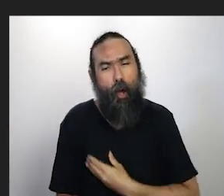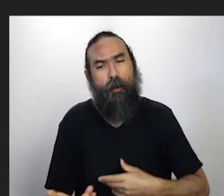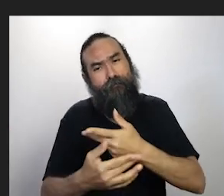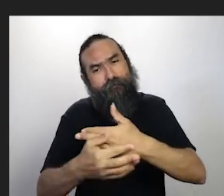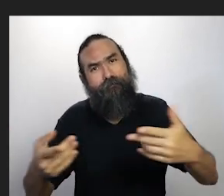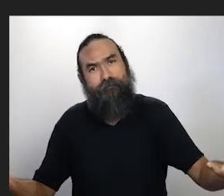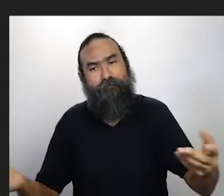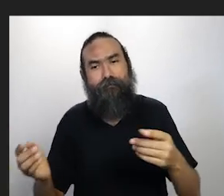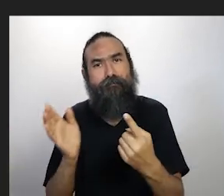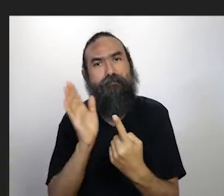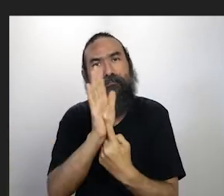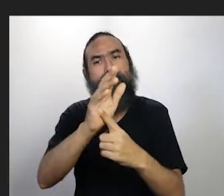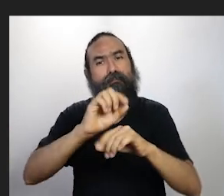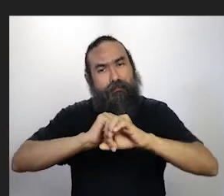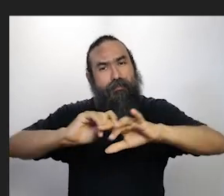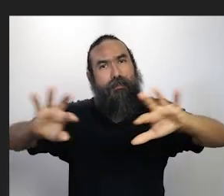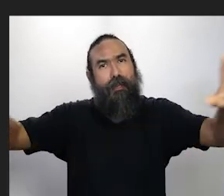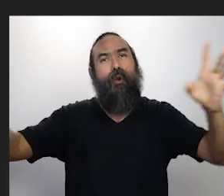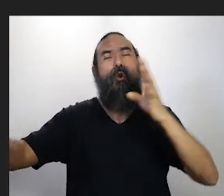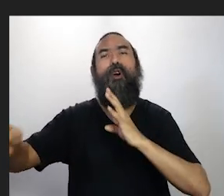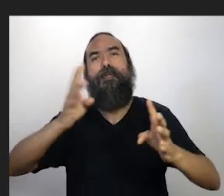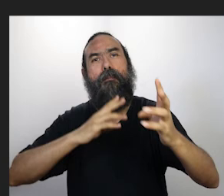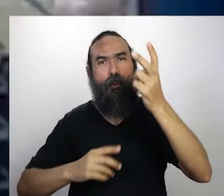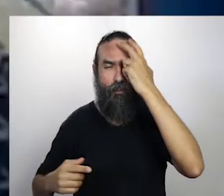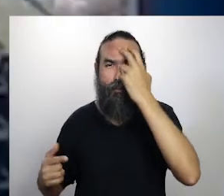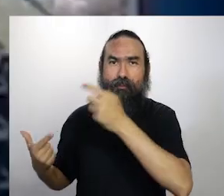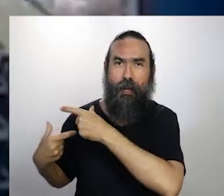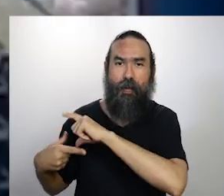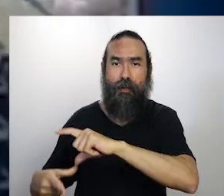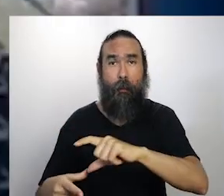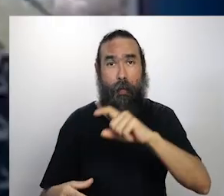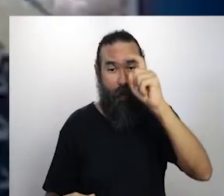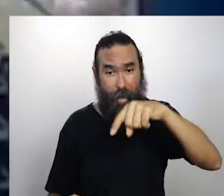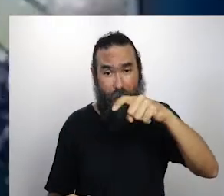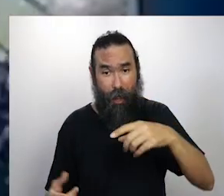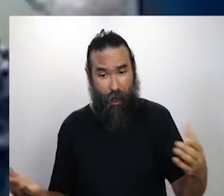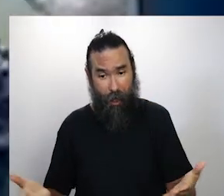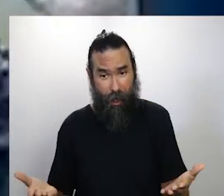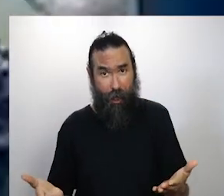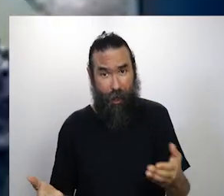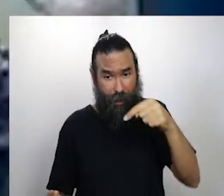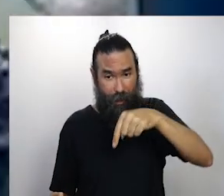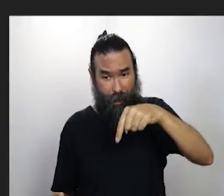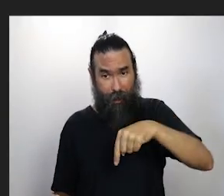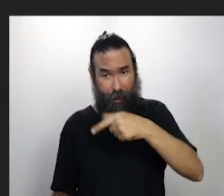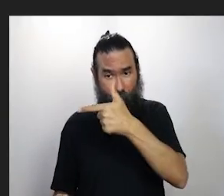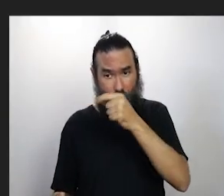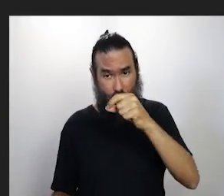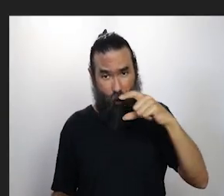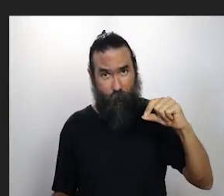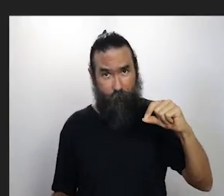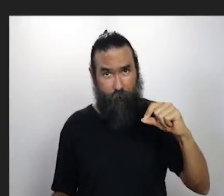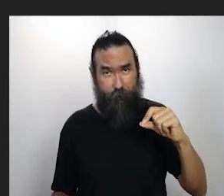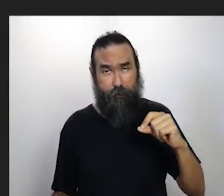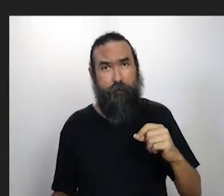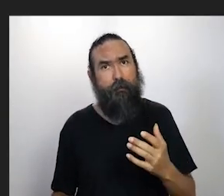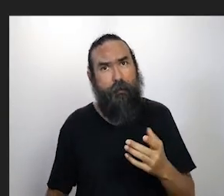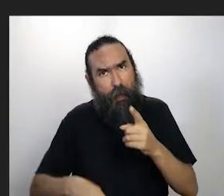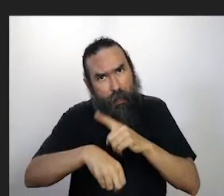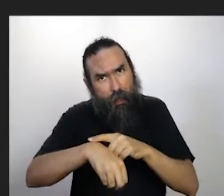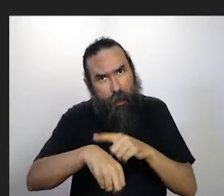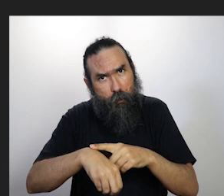realidade, eu não tenho um plano traçado ainda. Já tem mais 5 minutos. Eu ia fazer isso esse ano. Está acabando o tempo?